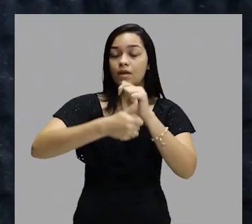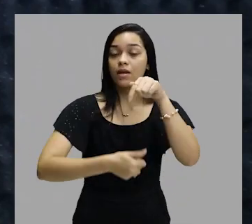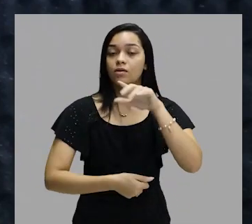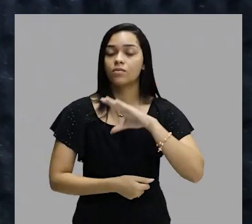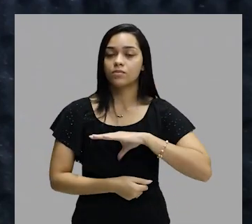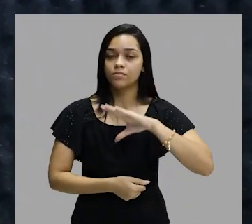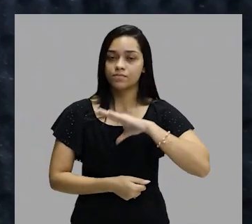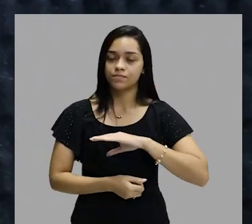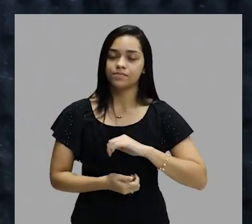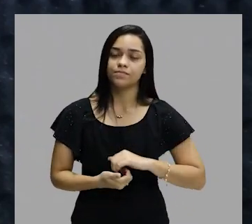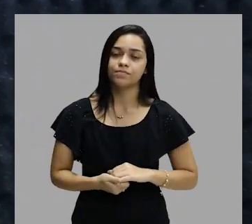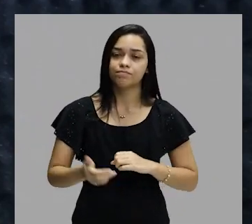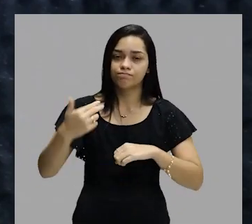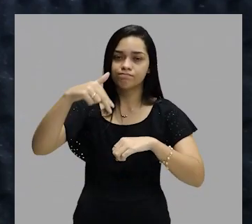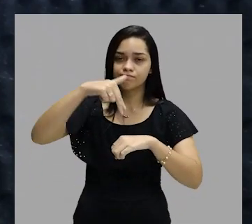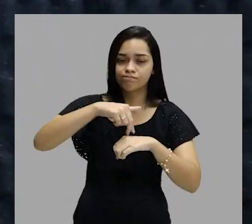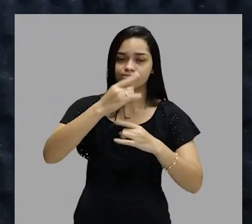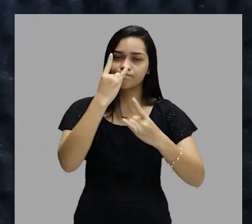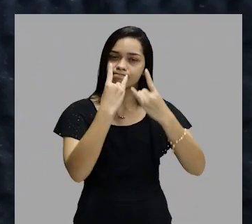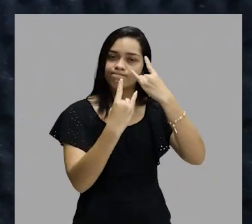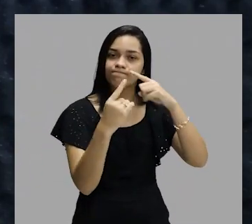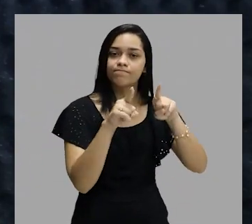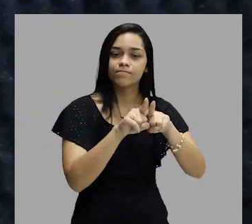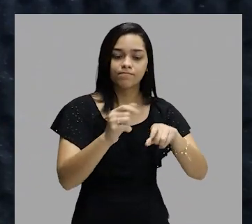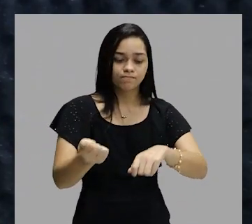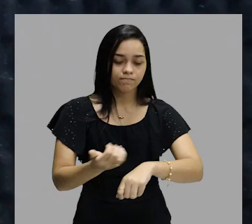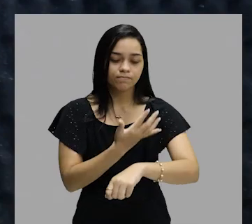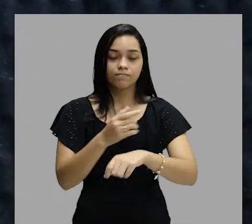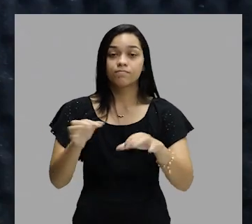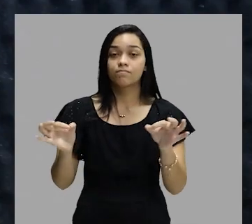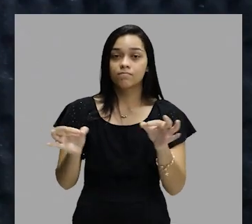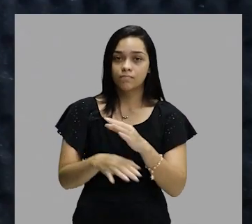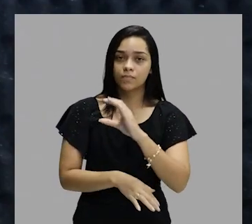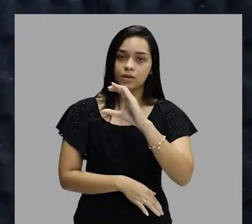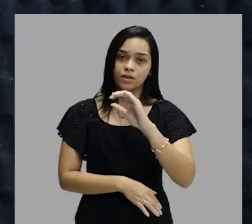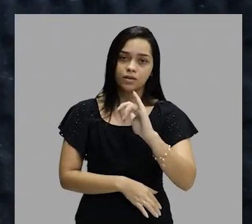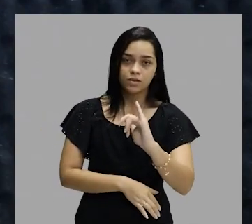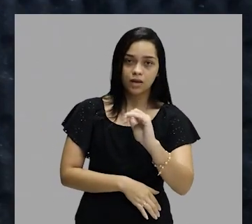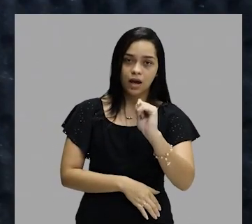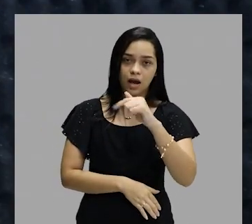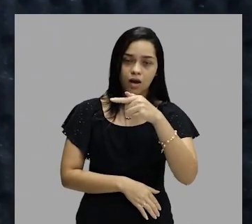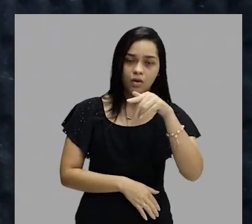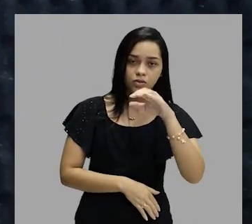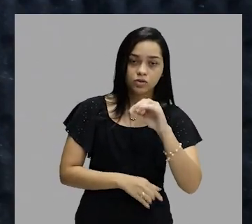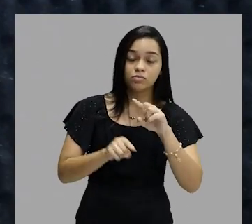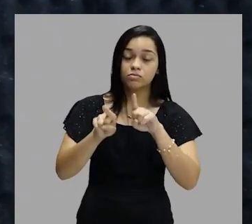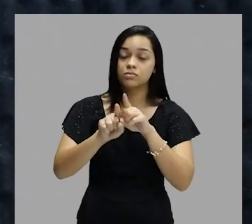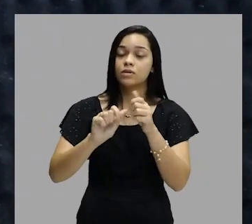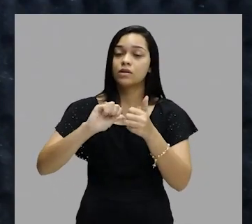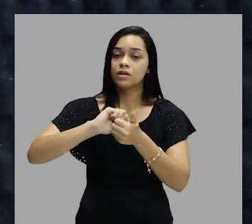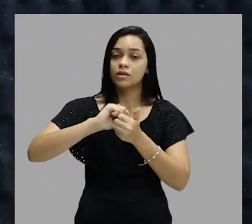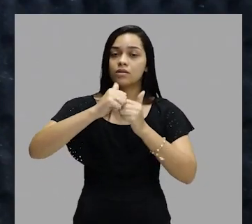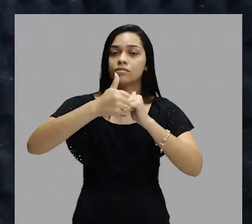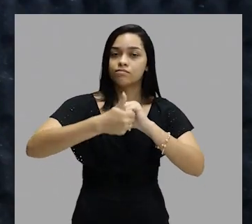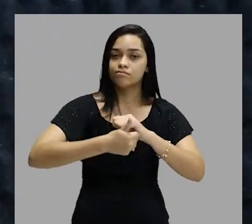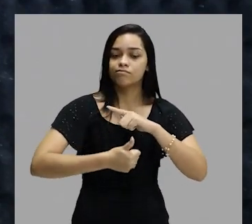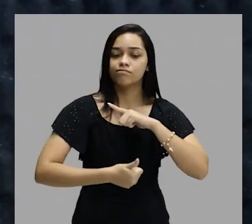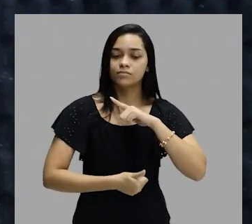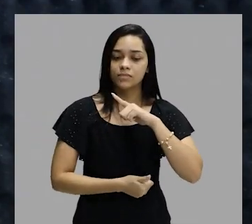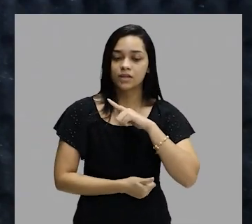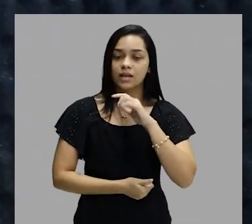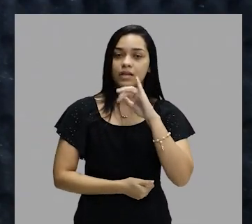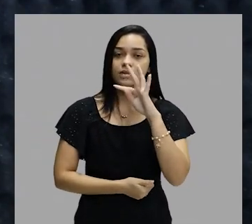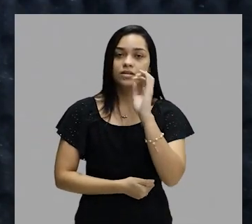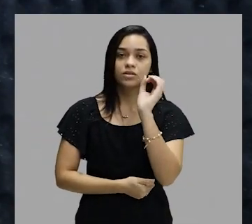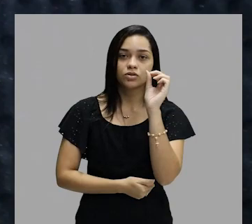português. Nação, ambição e emoção. Quando termina com cedilha AOTIL, em inglês fica esse chon.